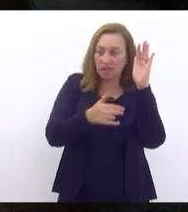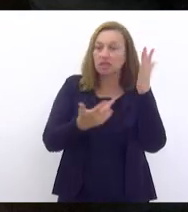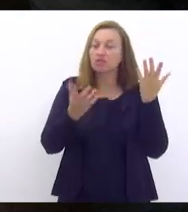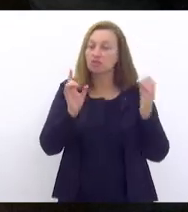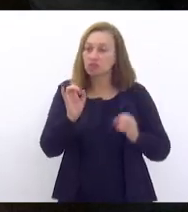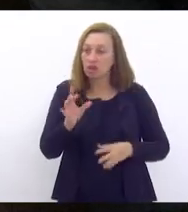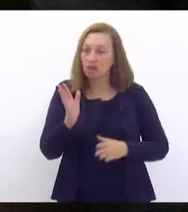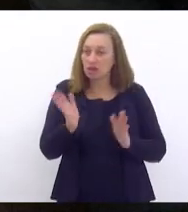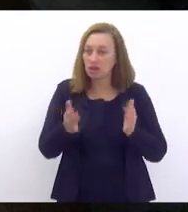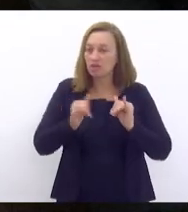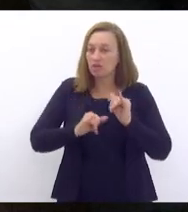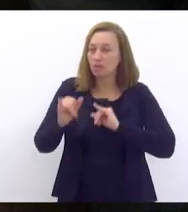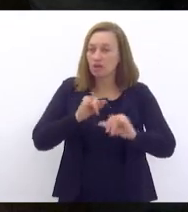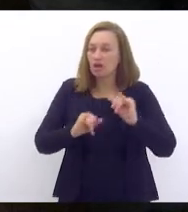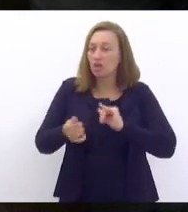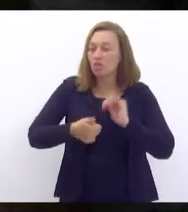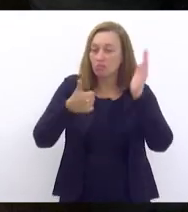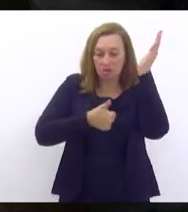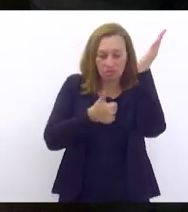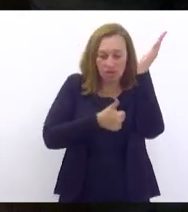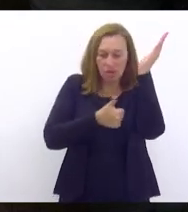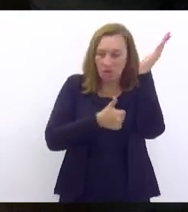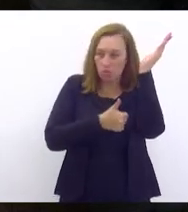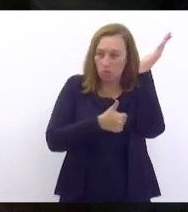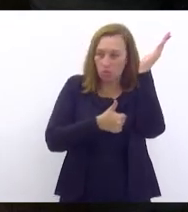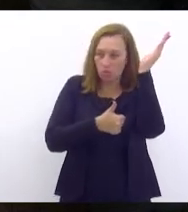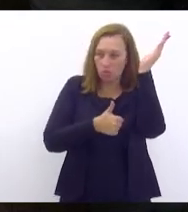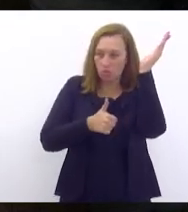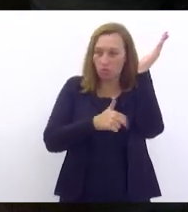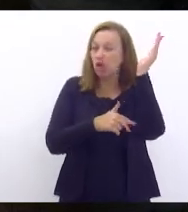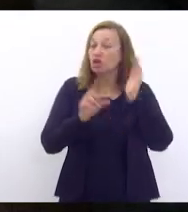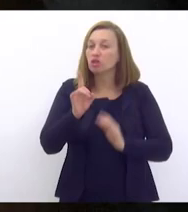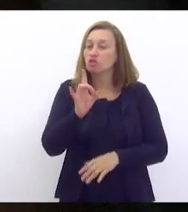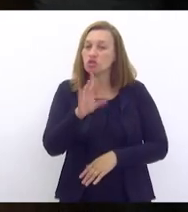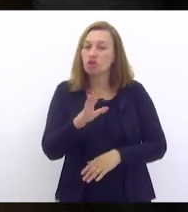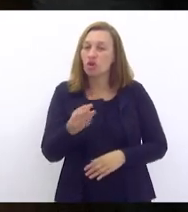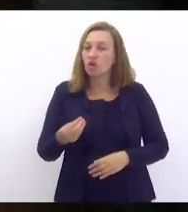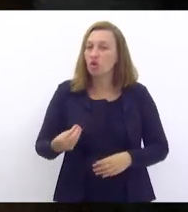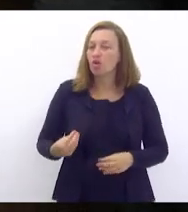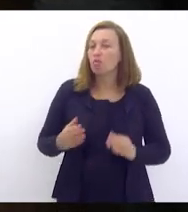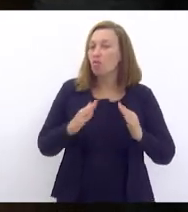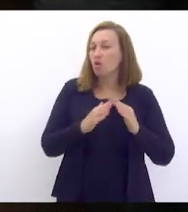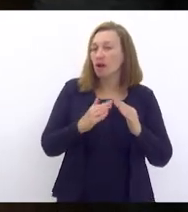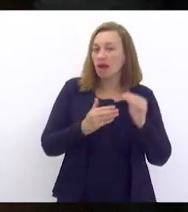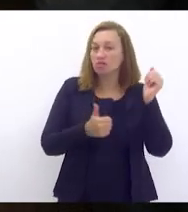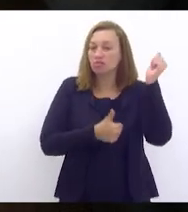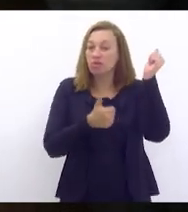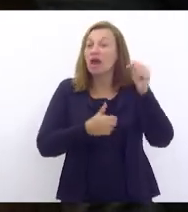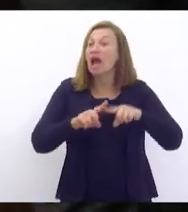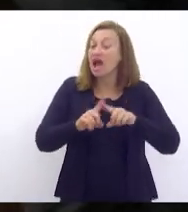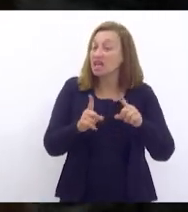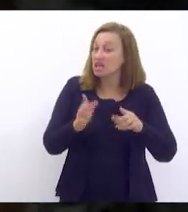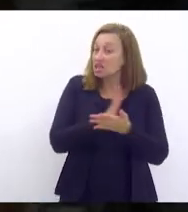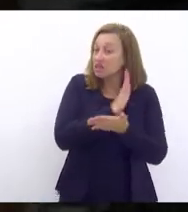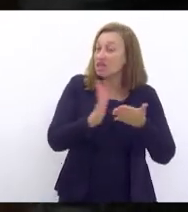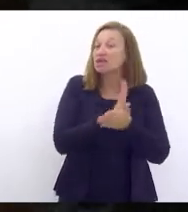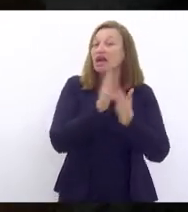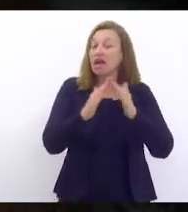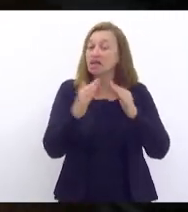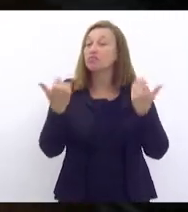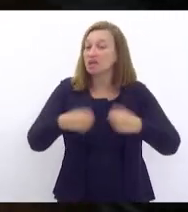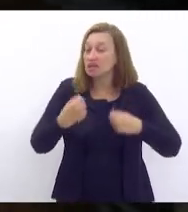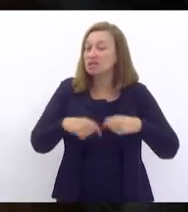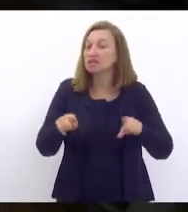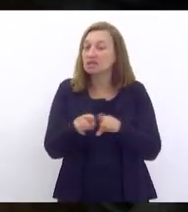andar. Mas não é só isso. Não basta só estar no primeiro andar. Às vezes, a casa precisa também